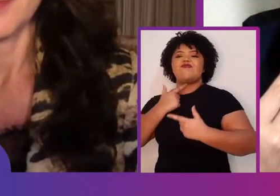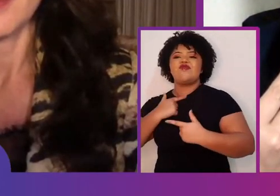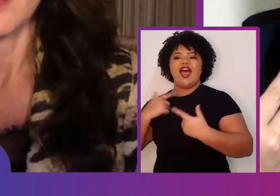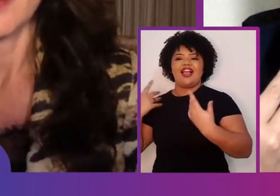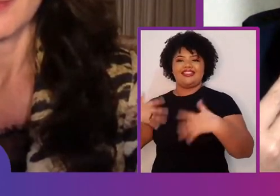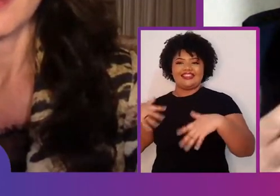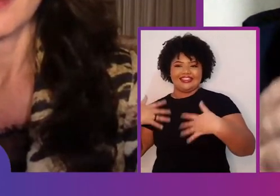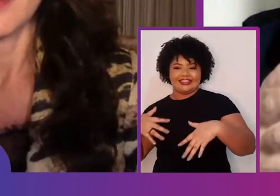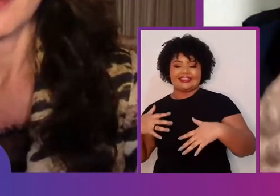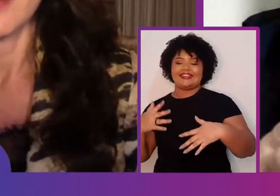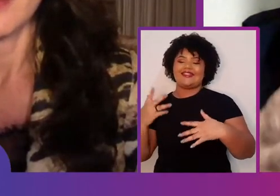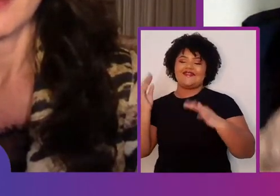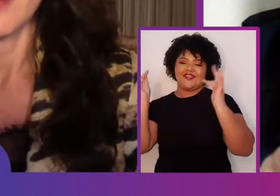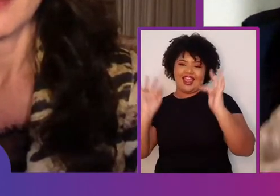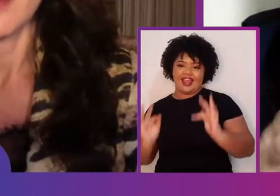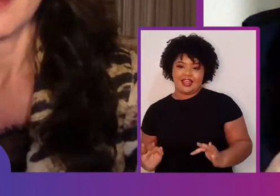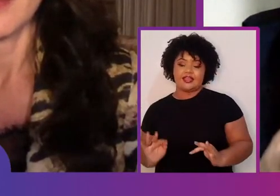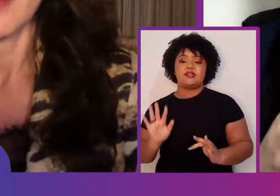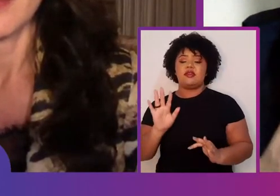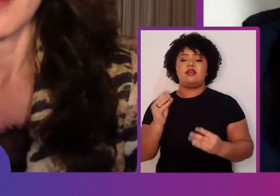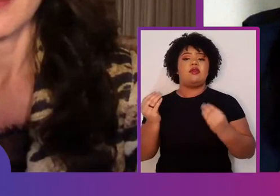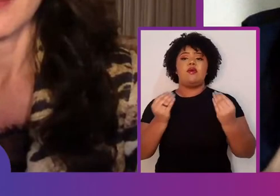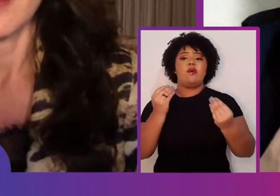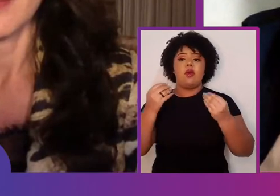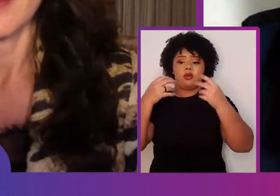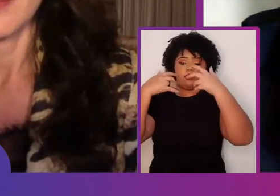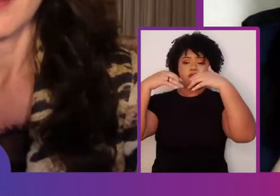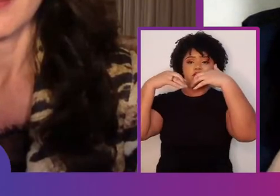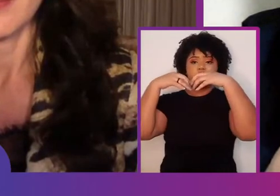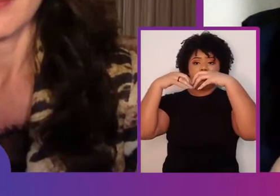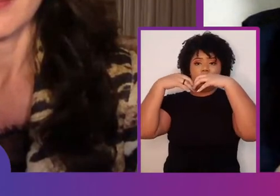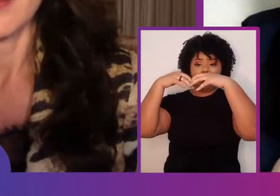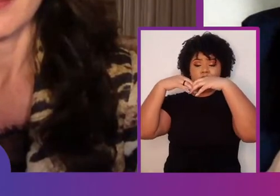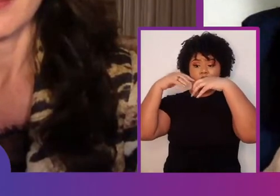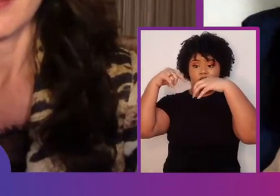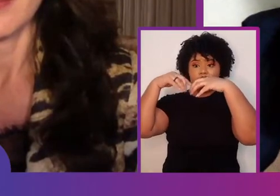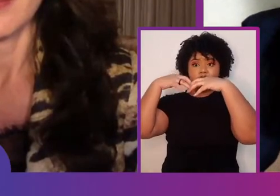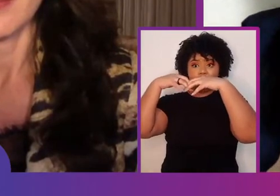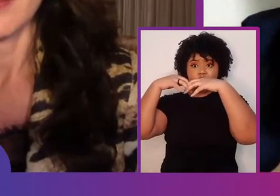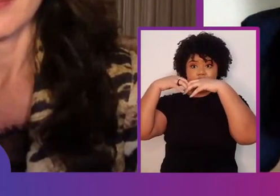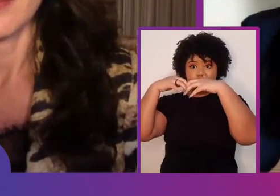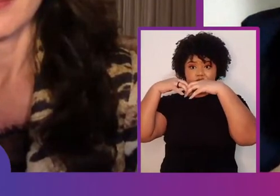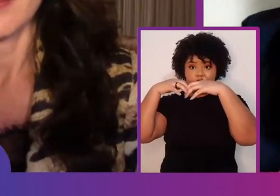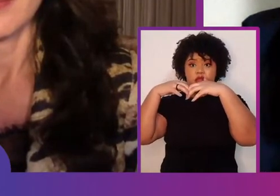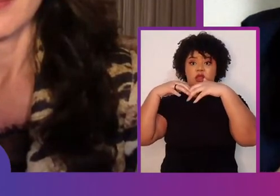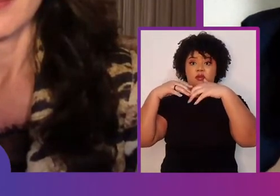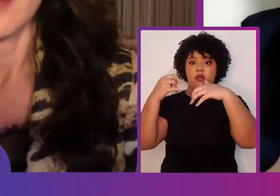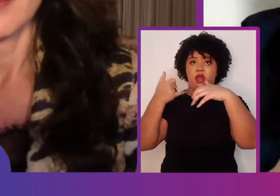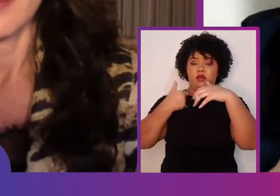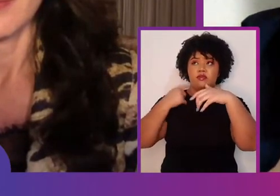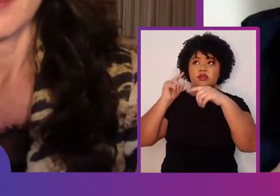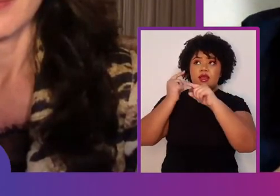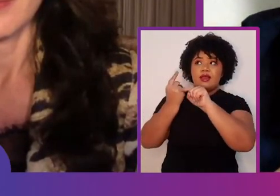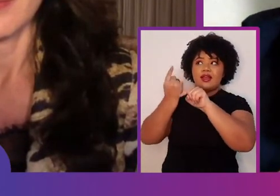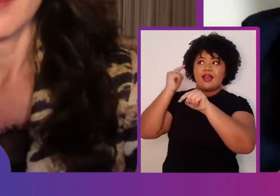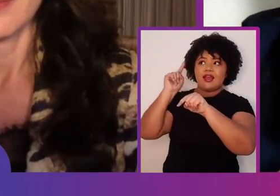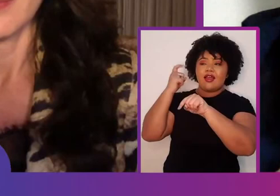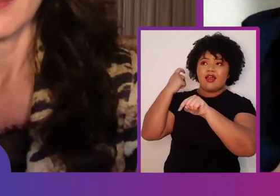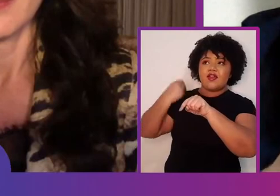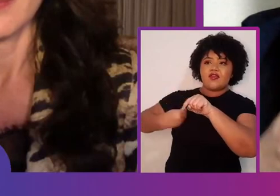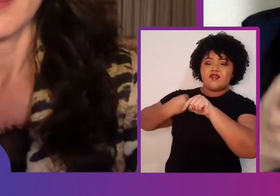processamento de dados no cérebro? Ele é o sistema que vai nos dizendo, com base naquilo que a gente já viveu, com as nossas